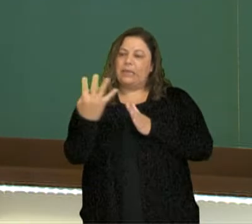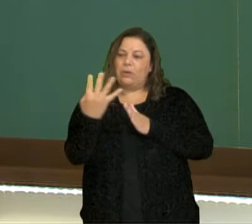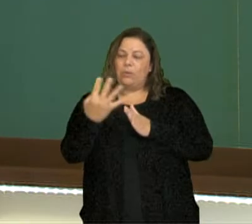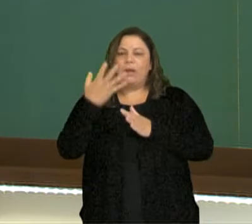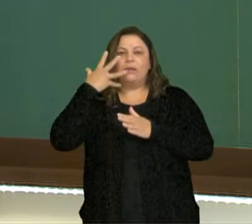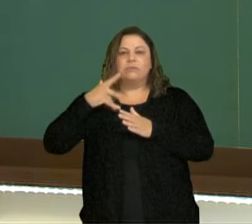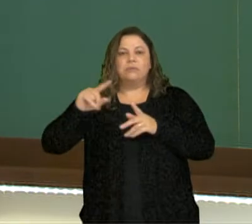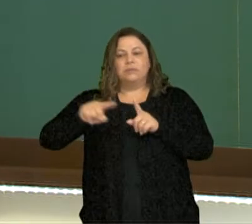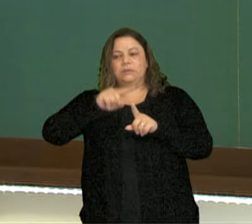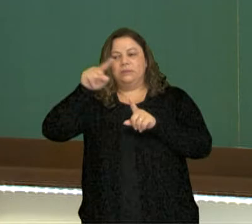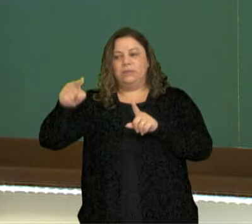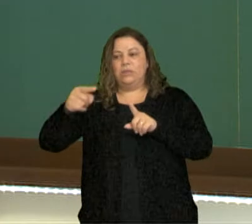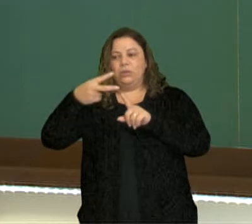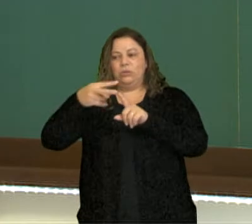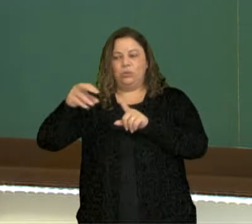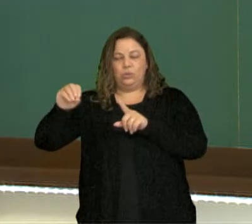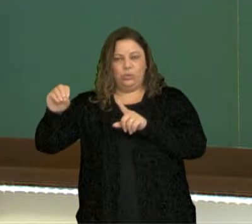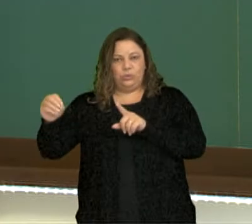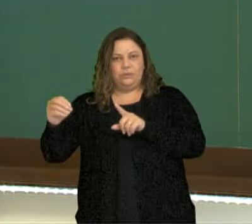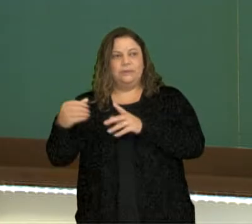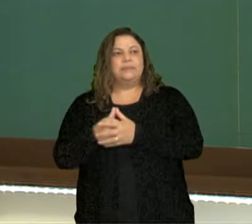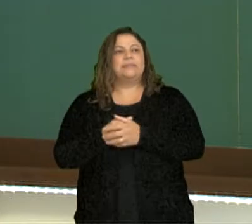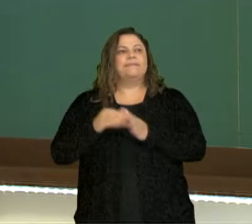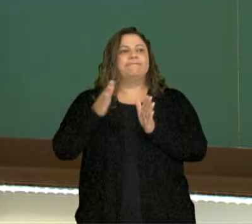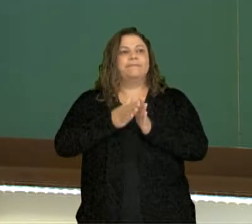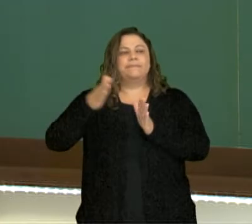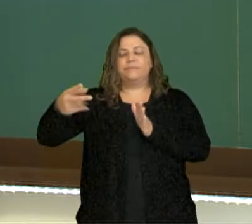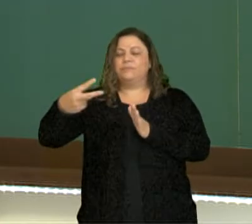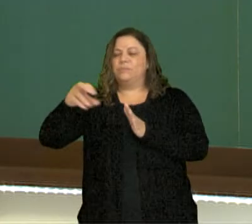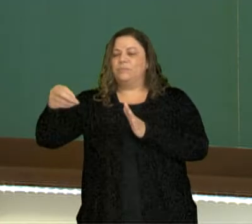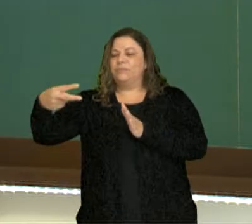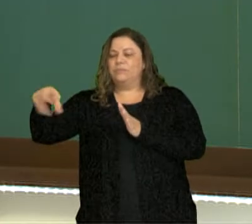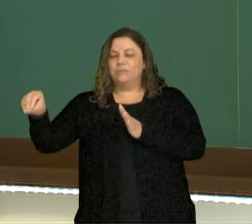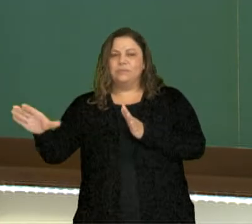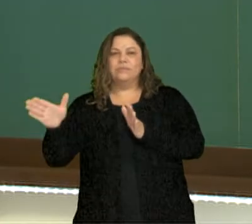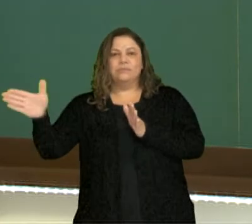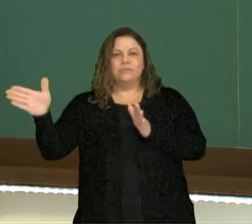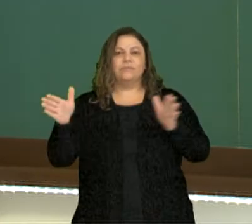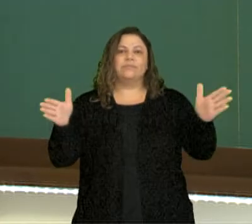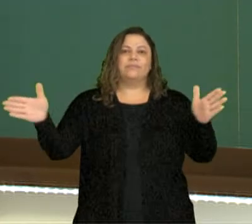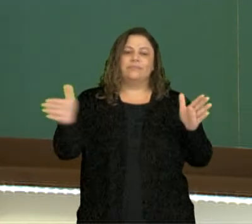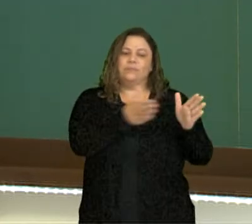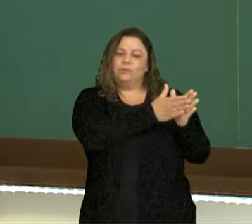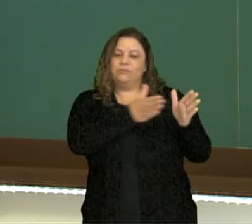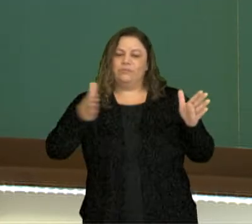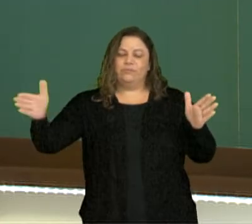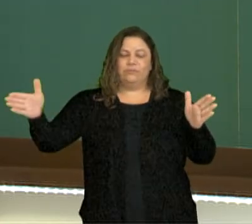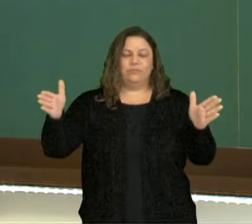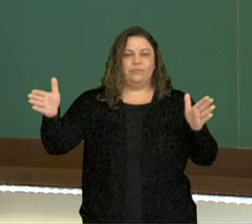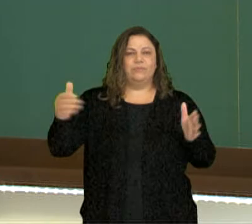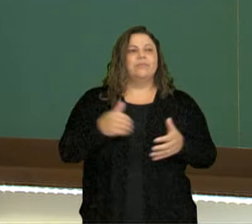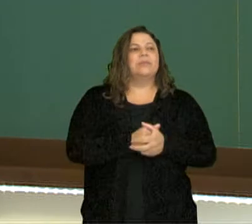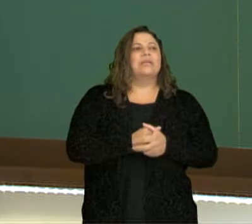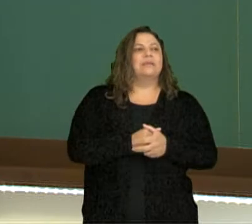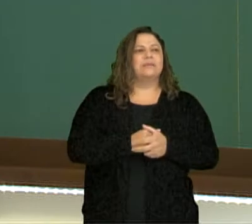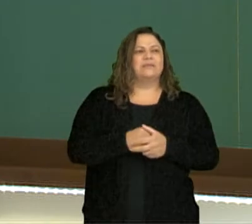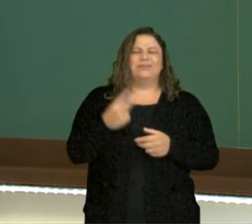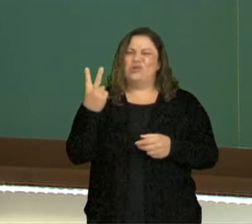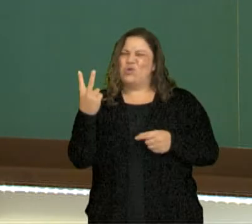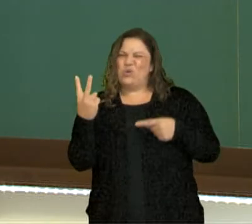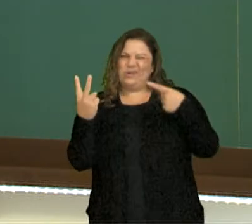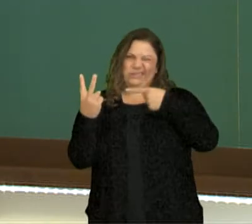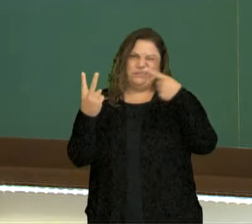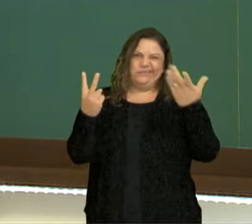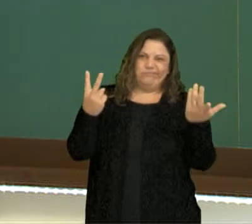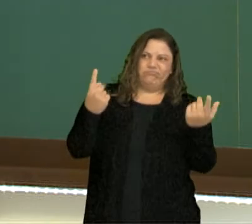2000, 2 filhos. E em 2020, a média é 1,5 filhos, que eles falam é 2, né?